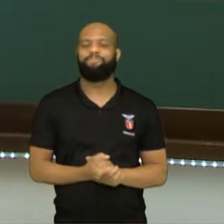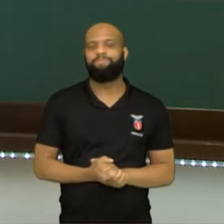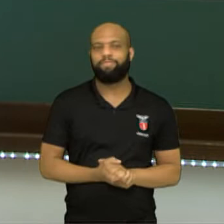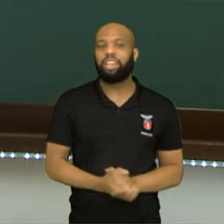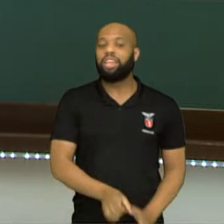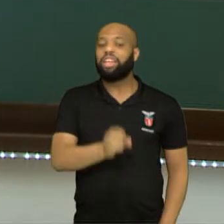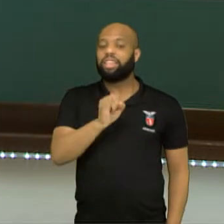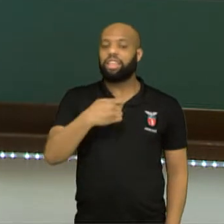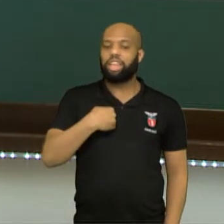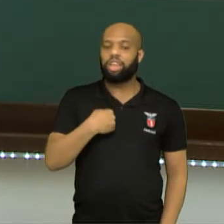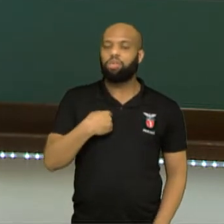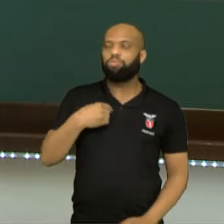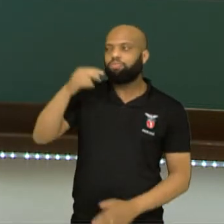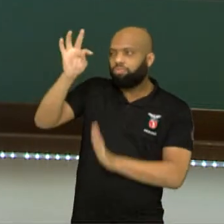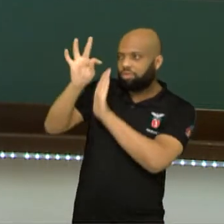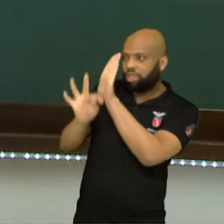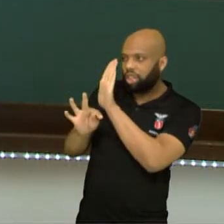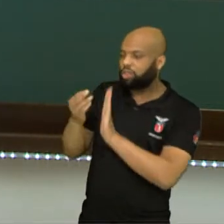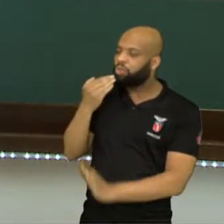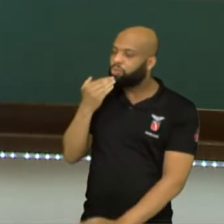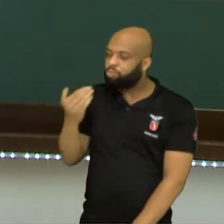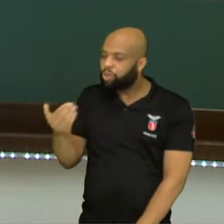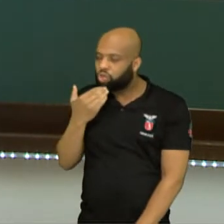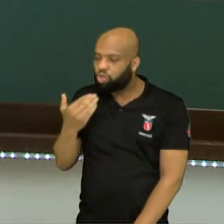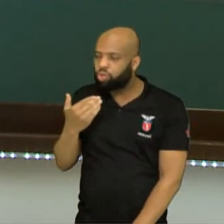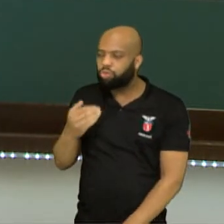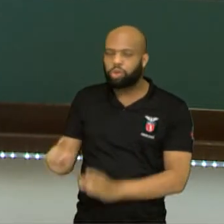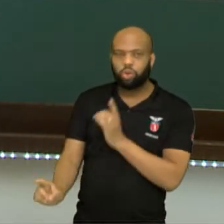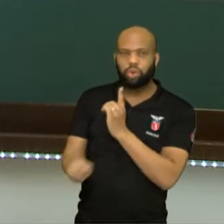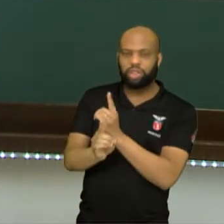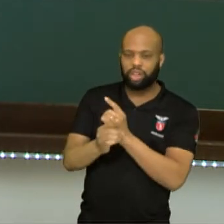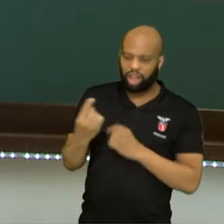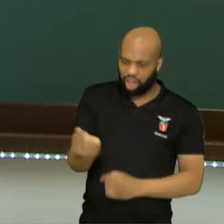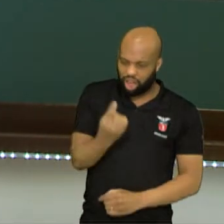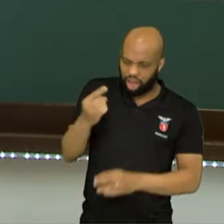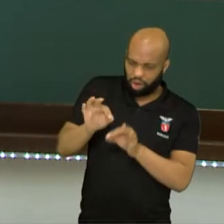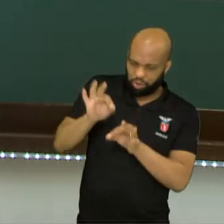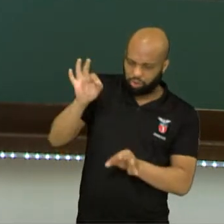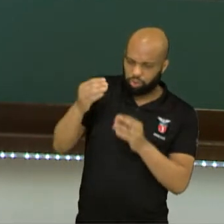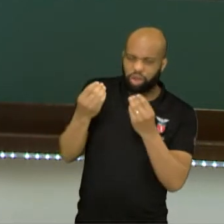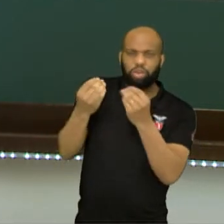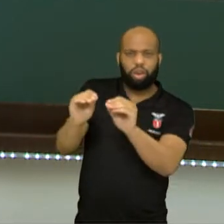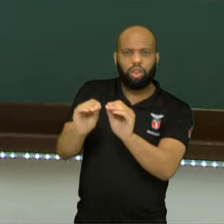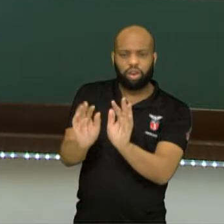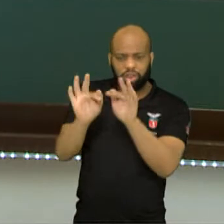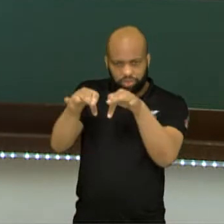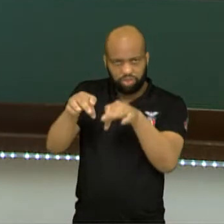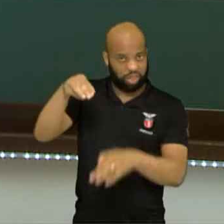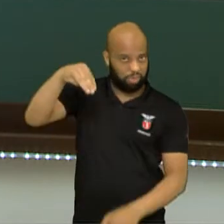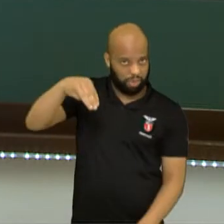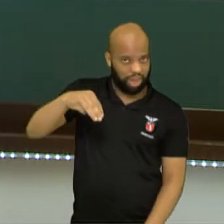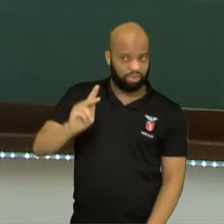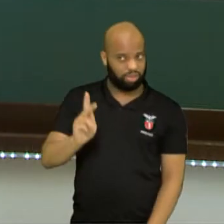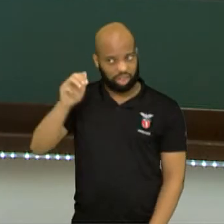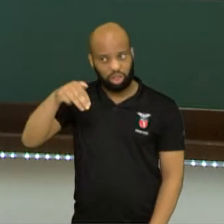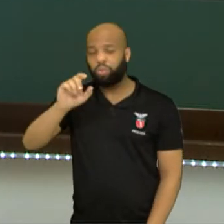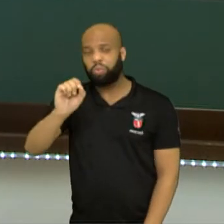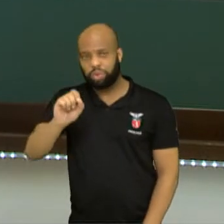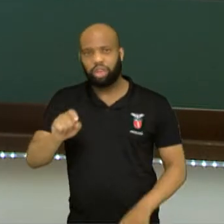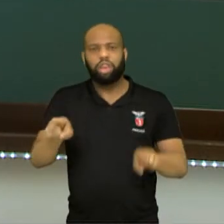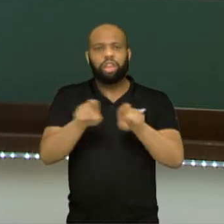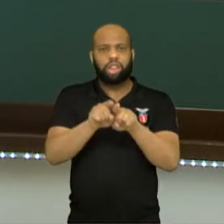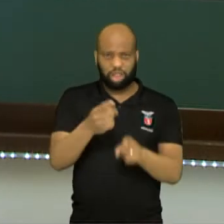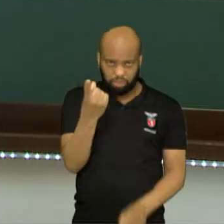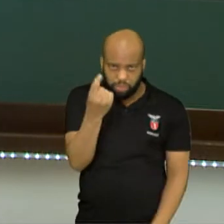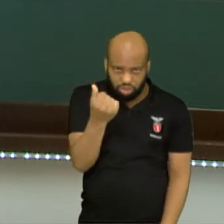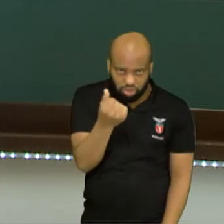Se eu estou resolvendo um problema que envolve, como eu já falei, altura, então coloque a unidade de medida. Se for quantidade de dinheiro, coloque ali